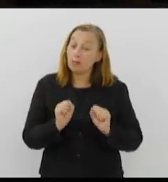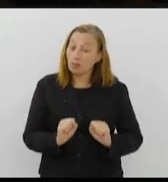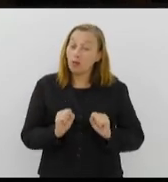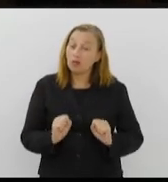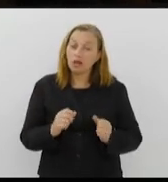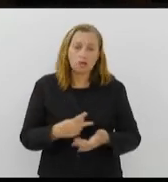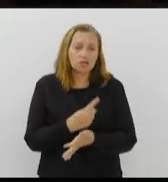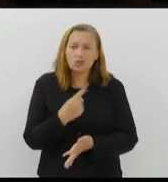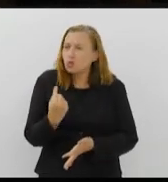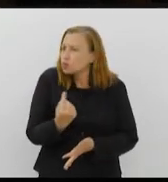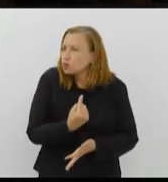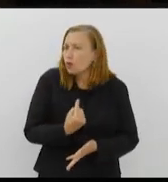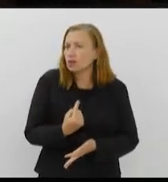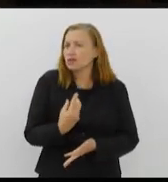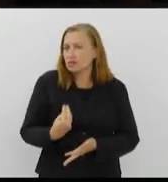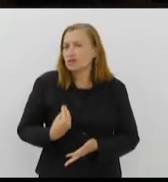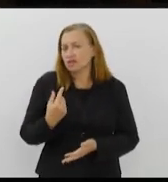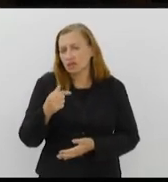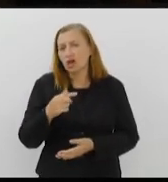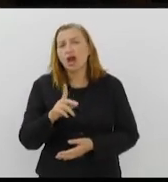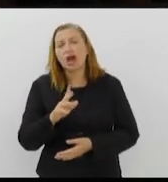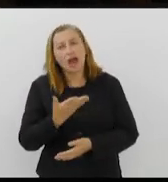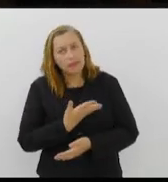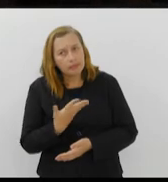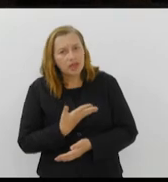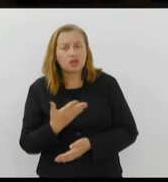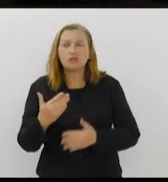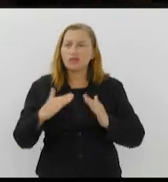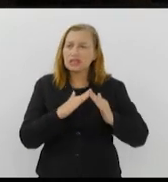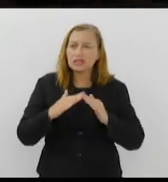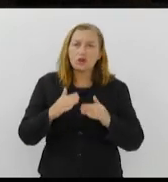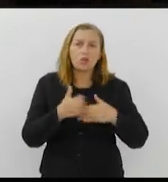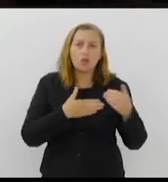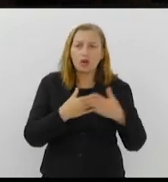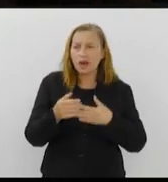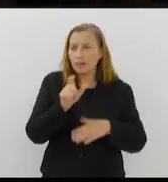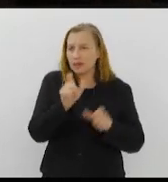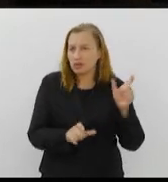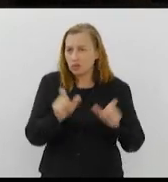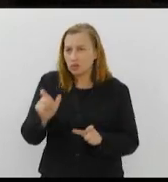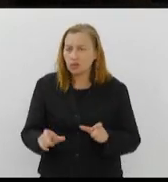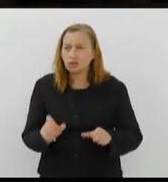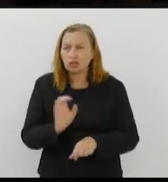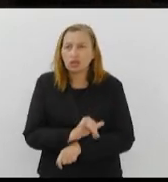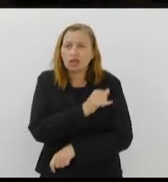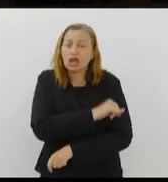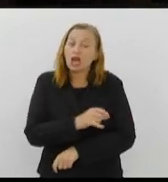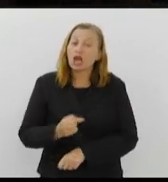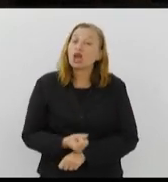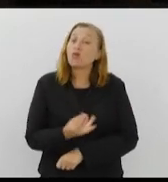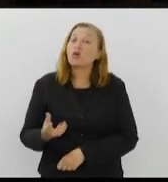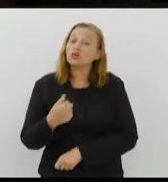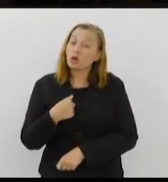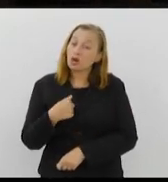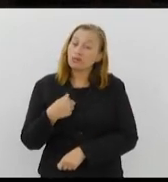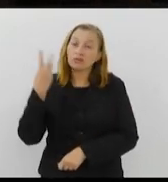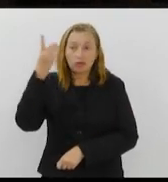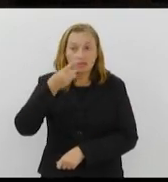dessa casa, cada um de nossos parentes, de amigos, de vizinhos, qualquer um de bem do Estado do Rio de Janeiro. Enquanto eu for parlamentar,